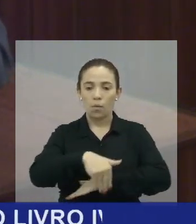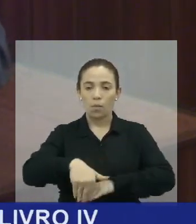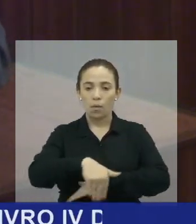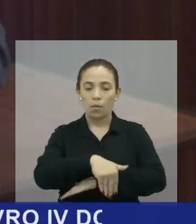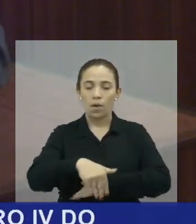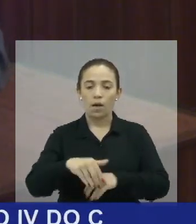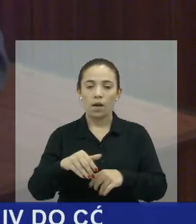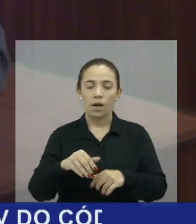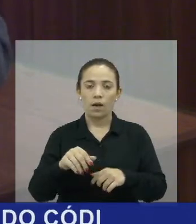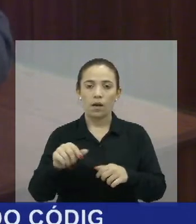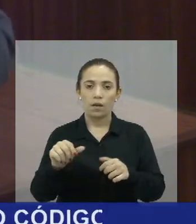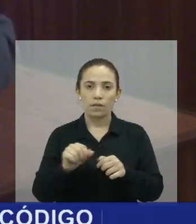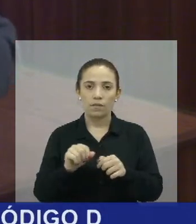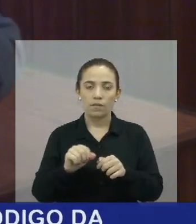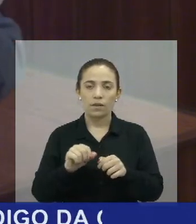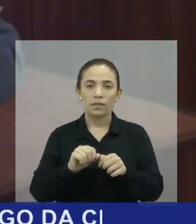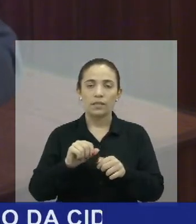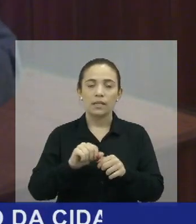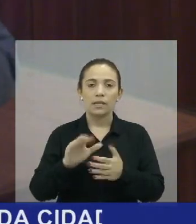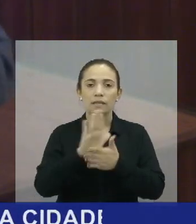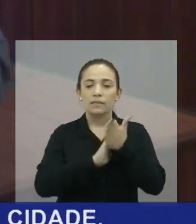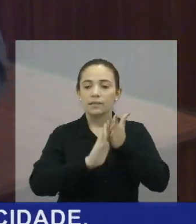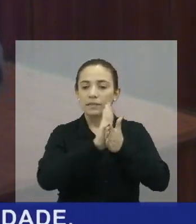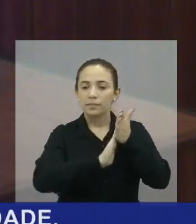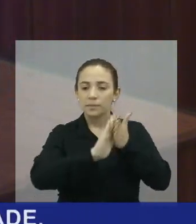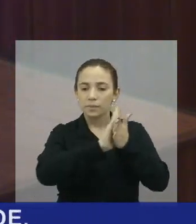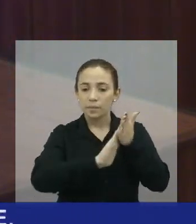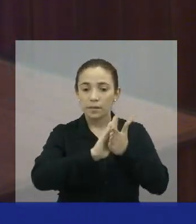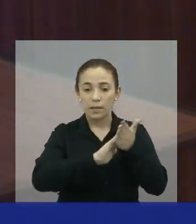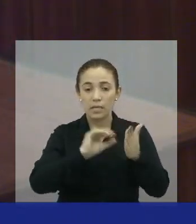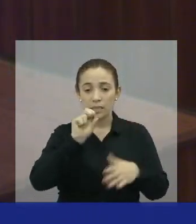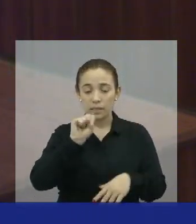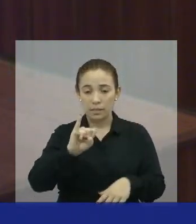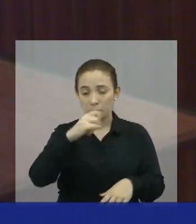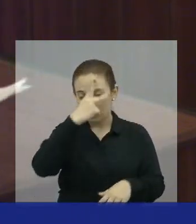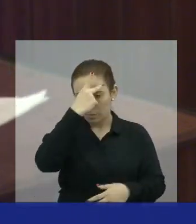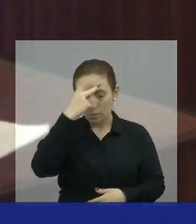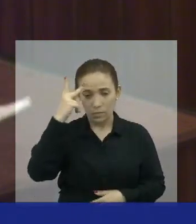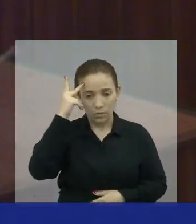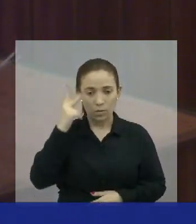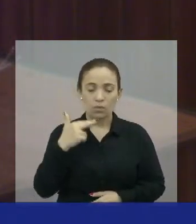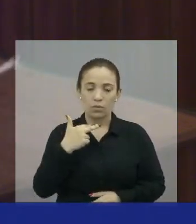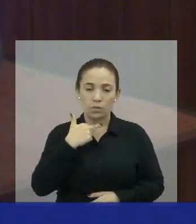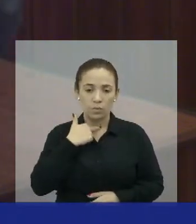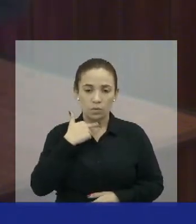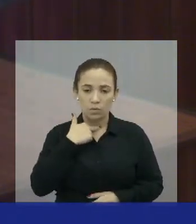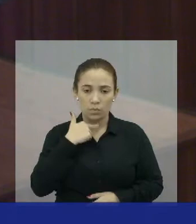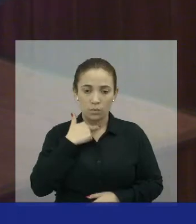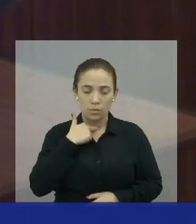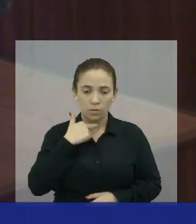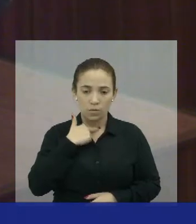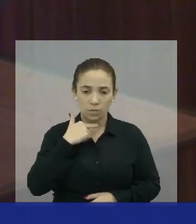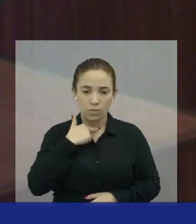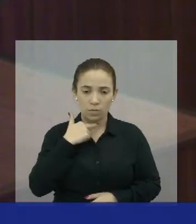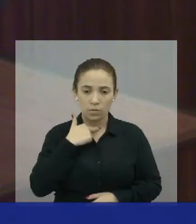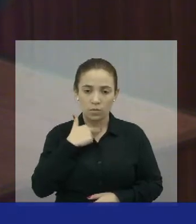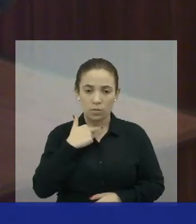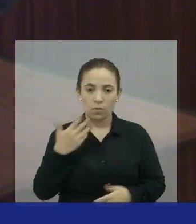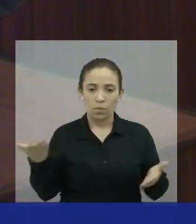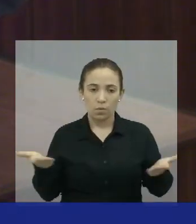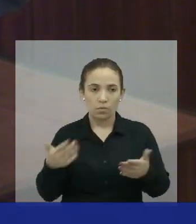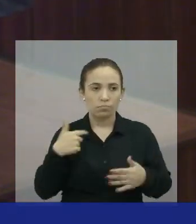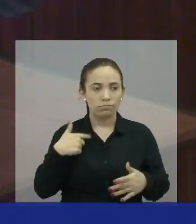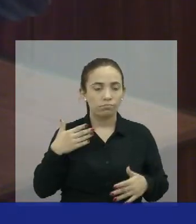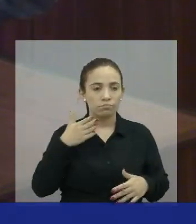Se eu chego em uma casa onde a pessoa não tem condição, hoje, do cadastro único, estou